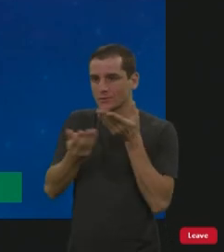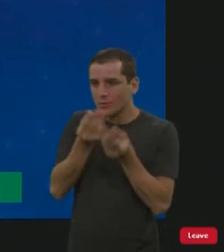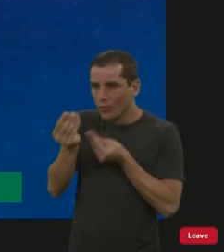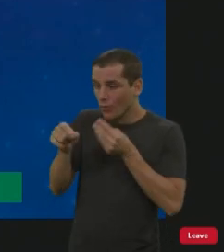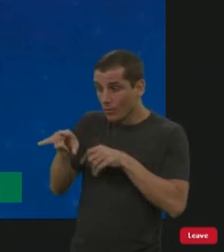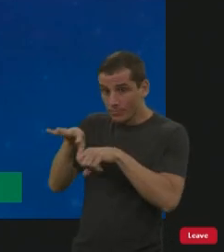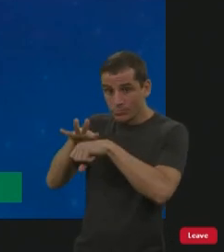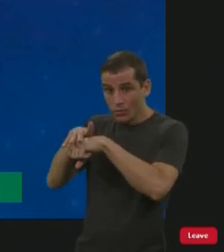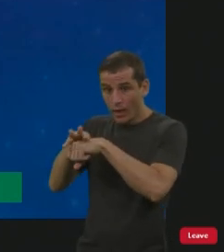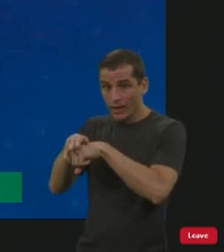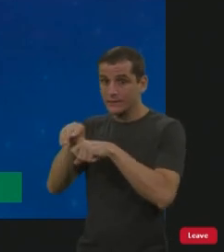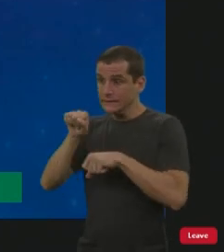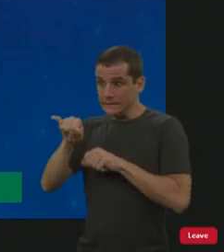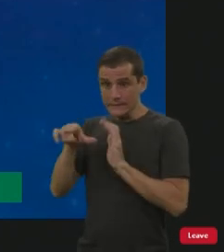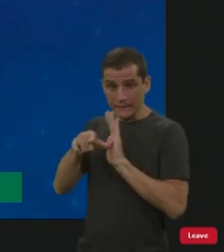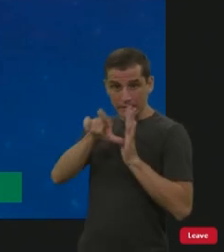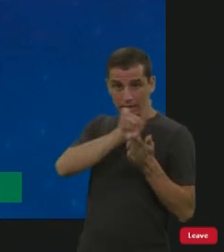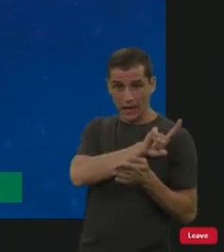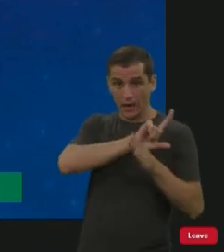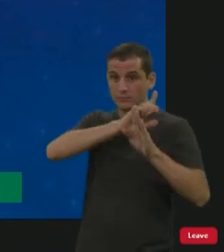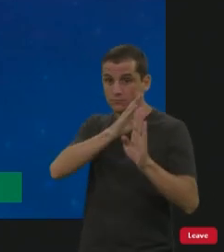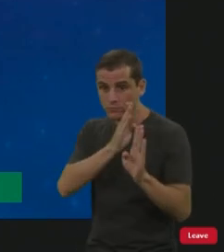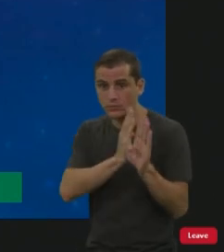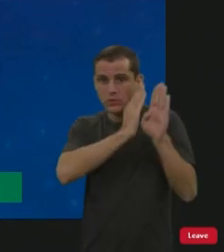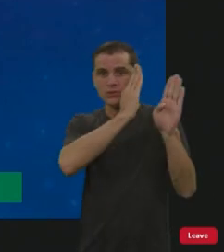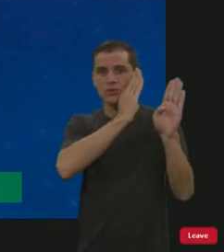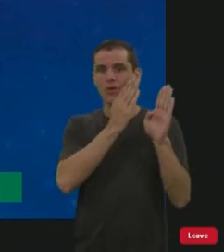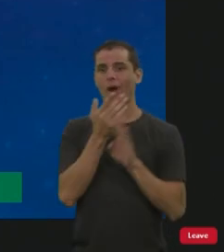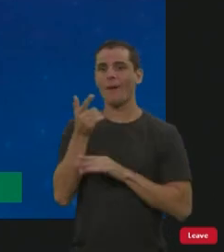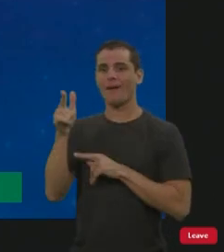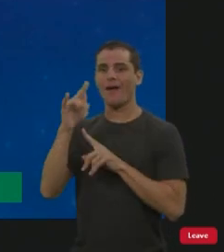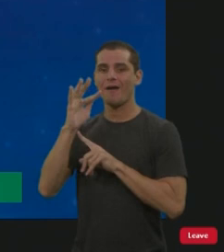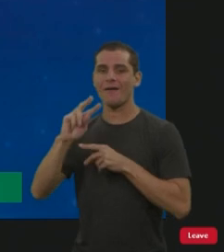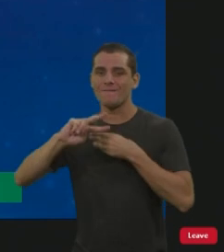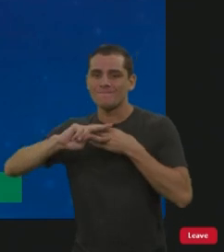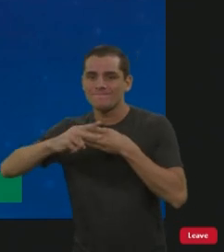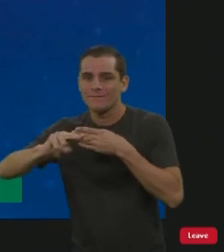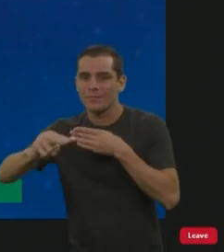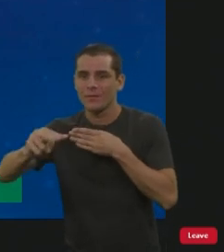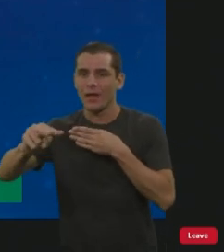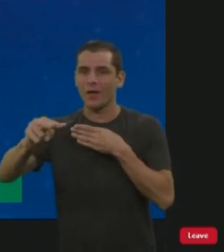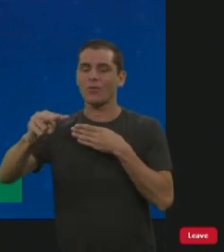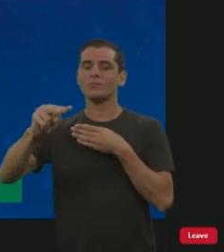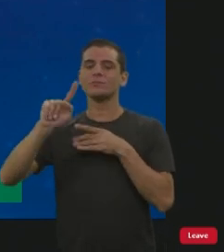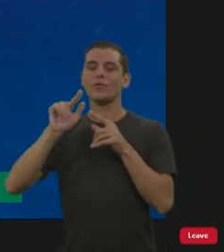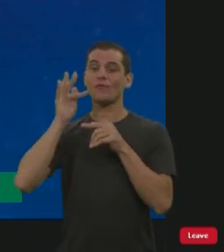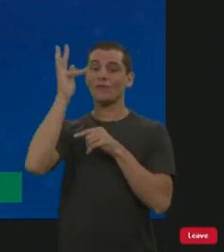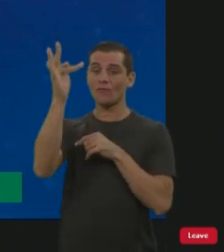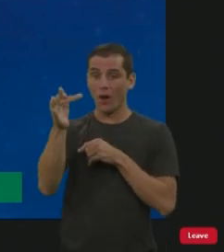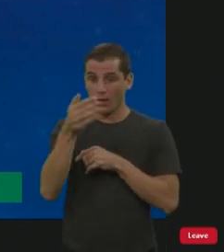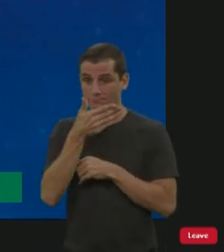Melhor vai ser o desfecho. Muitas vezes a gente evita sequela, a gente evita